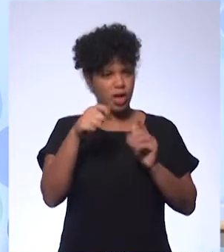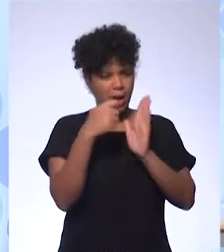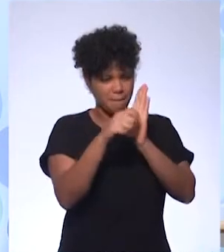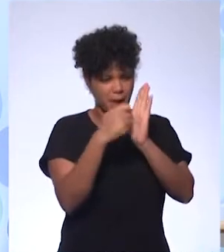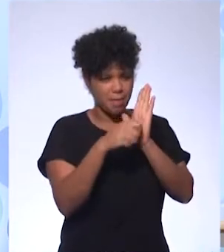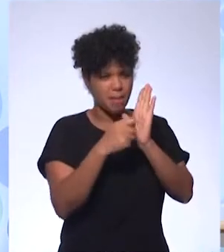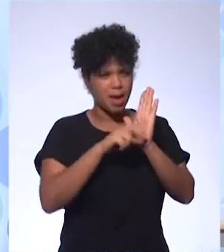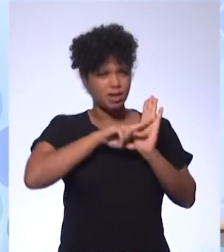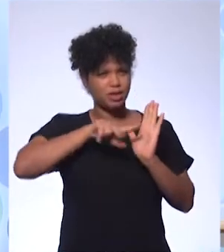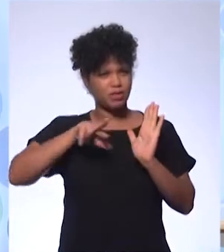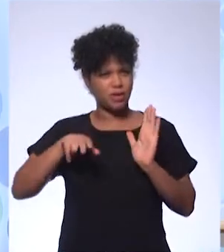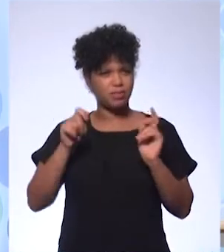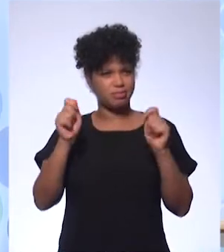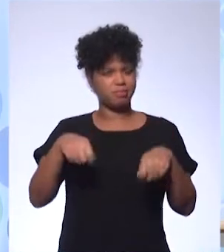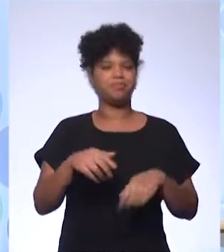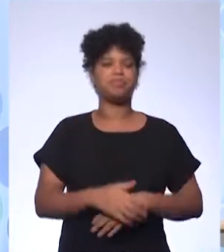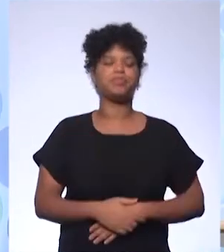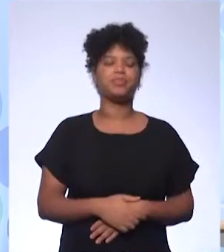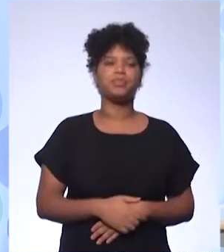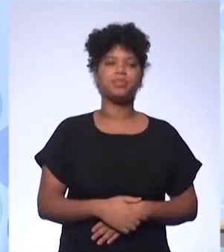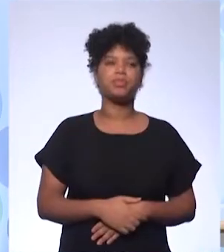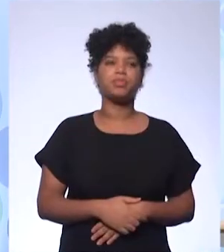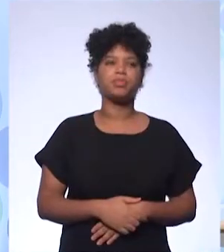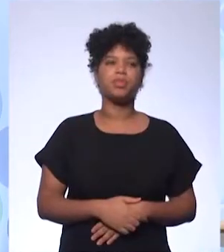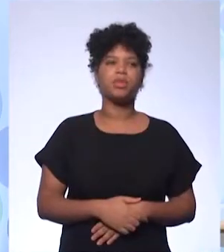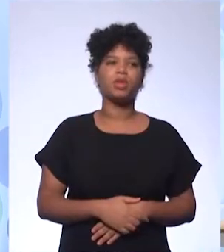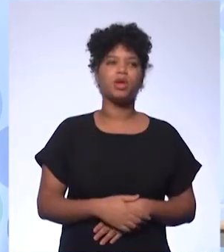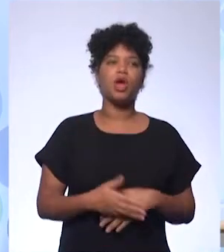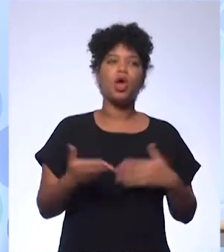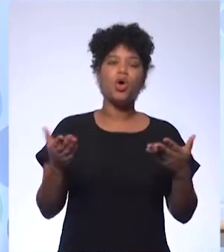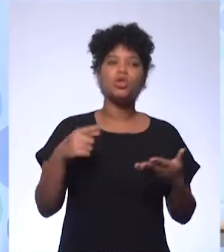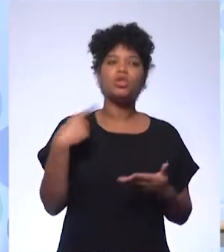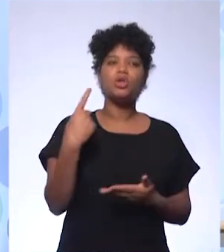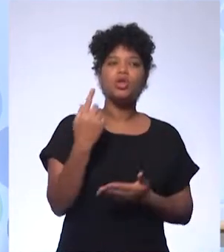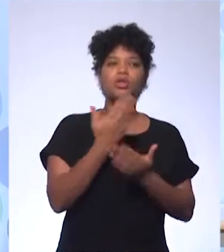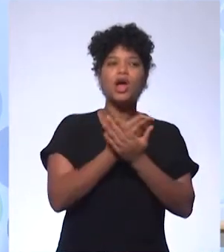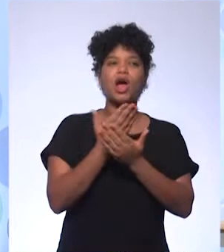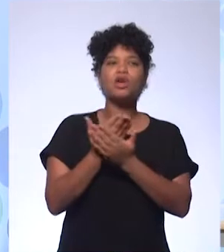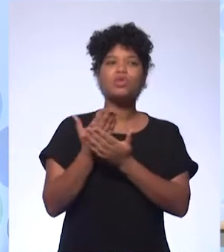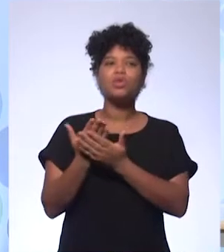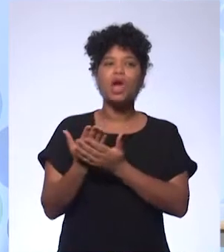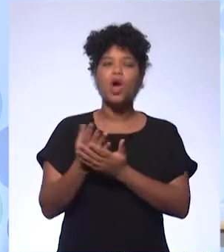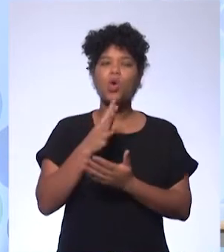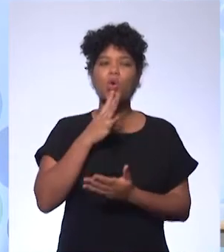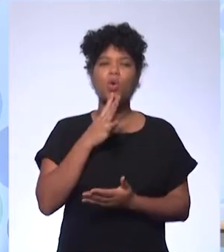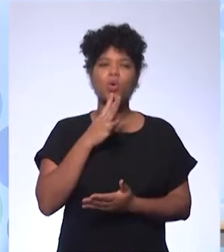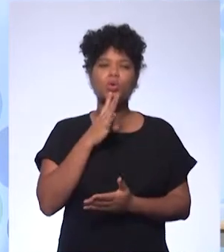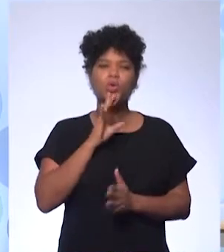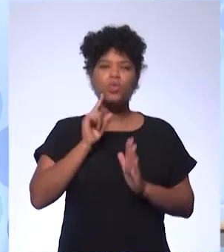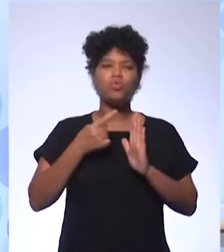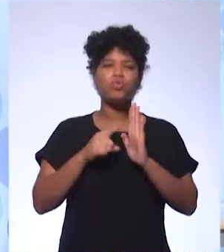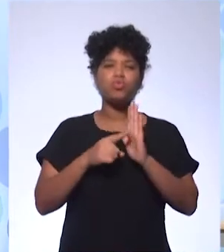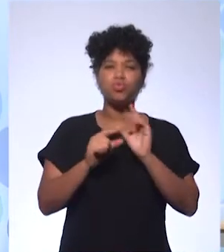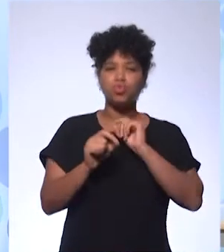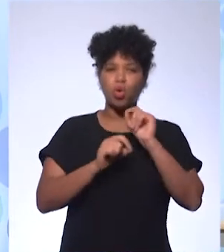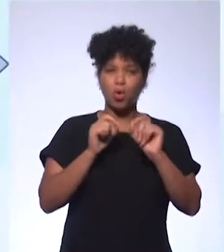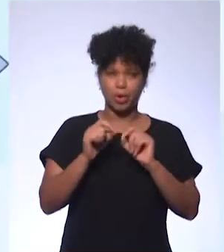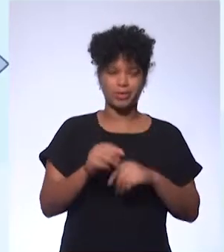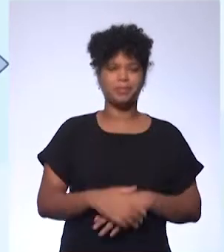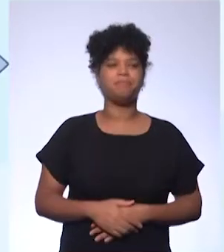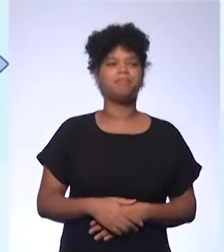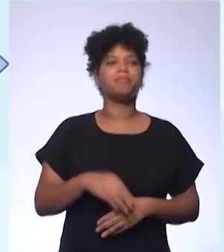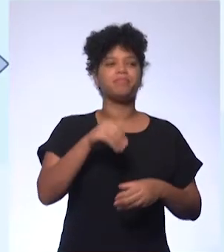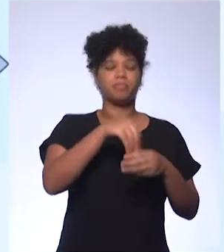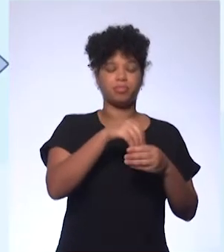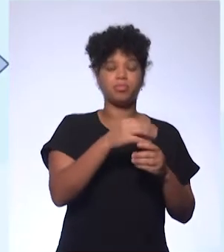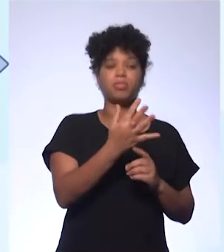semioses. Quais são os objetos de conhecimento que nós teremos na aula de hoje? Tá? Vamos lá. Na área de artes,